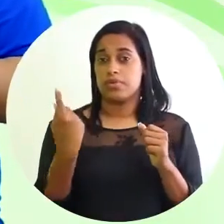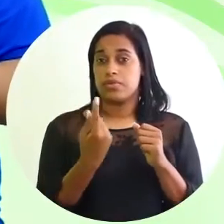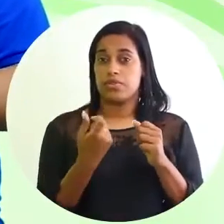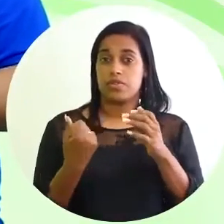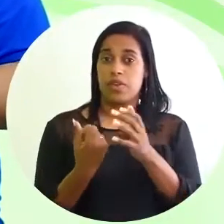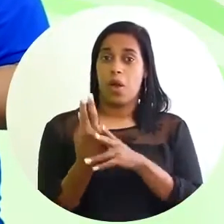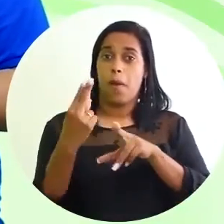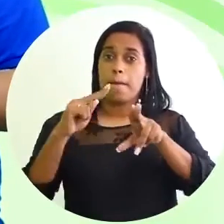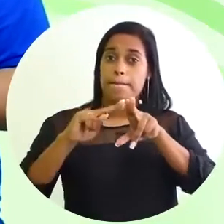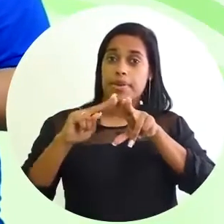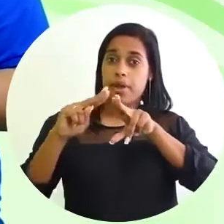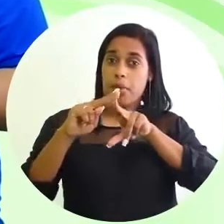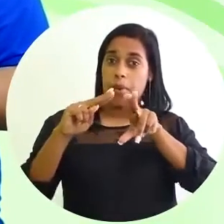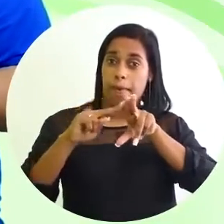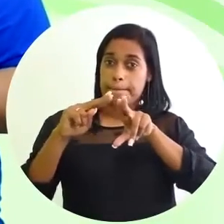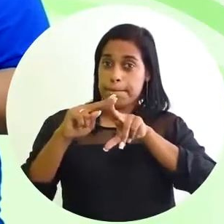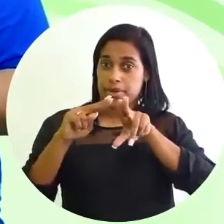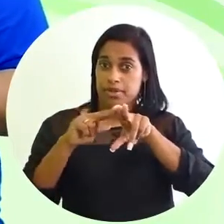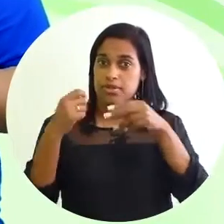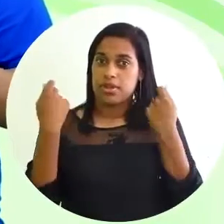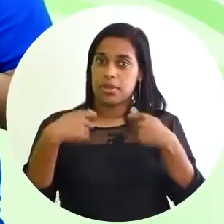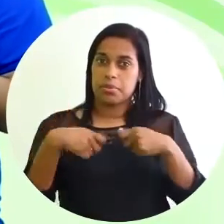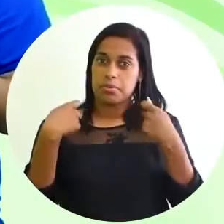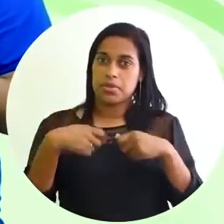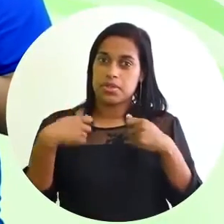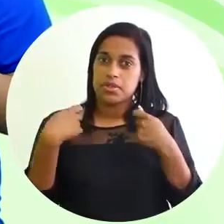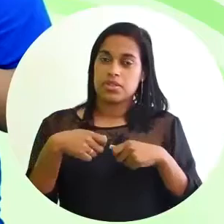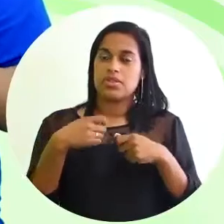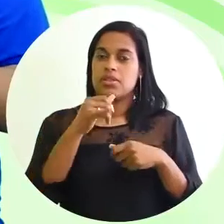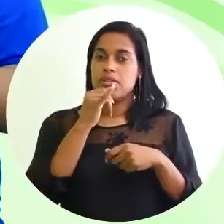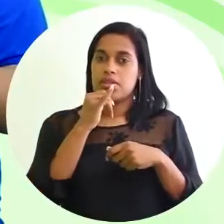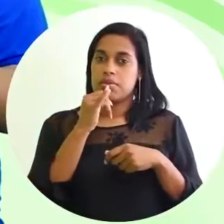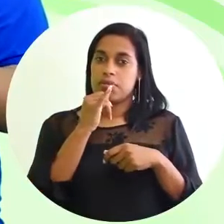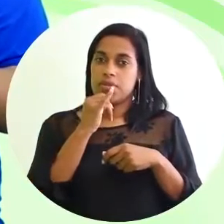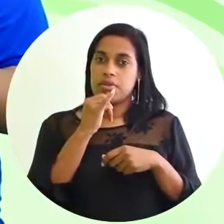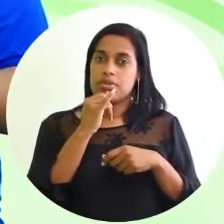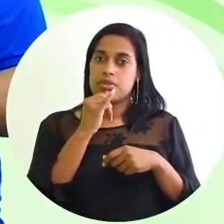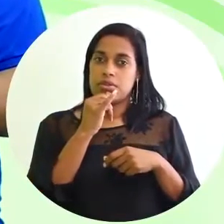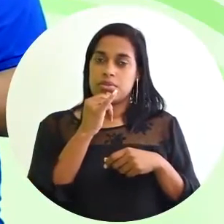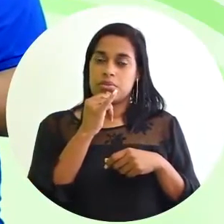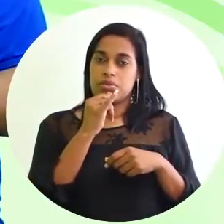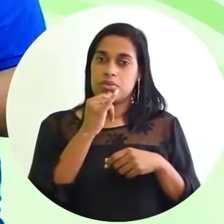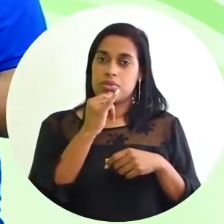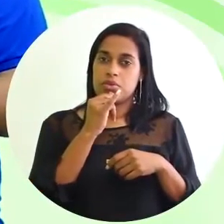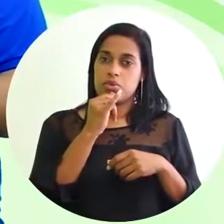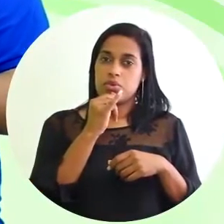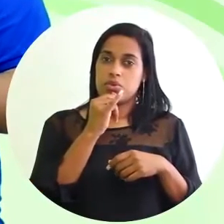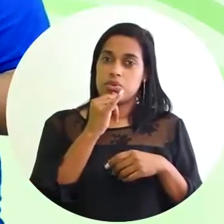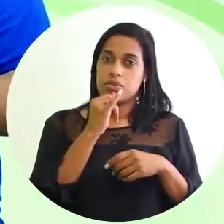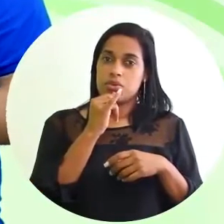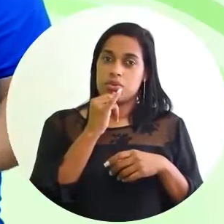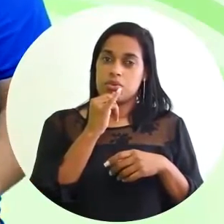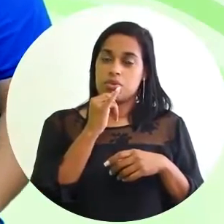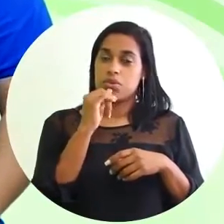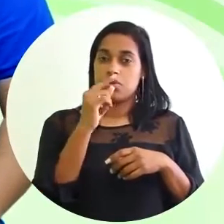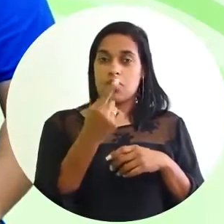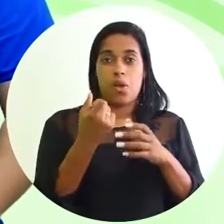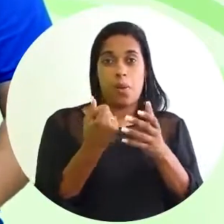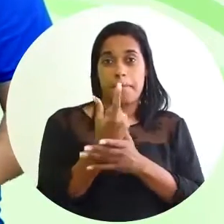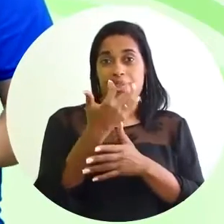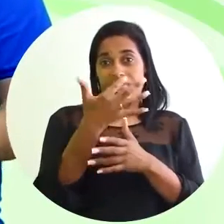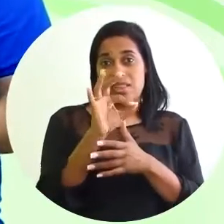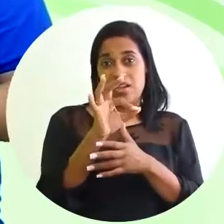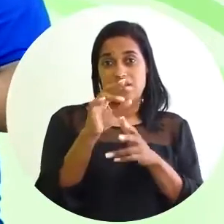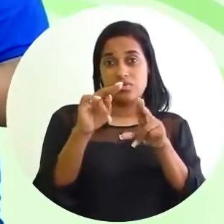vai comprar uma pizza e a gente tem que carregar um boletinho e ele diz assim: quando você comprar